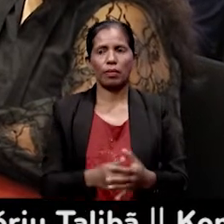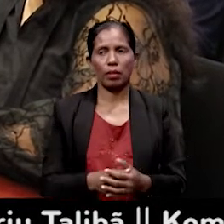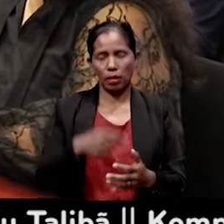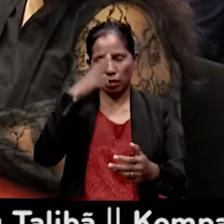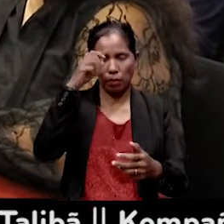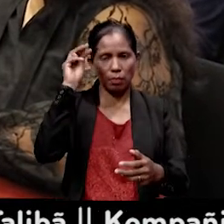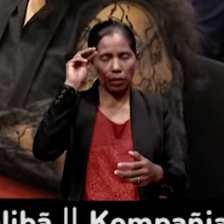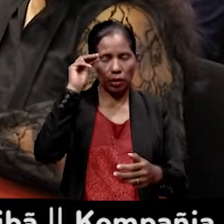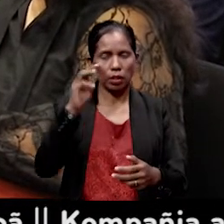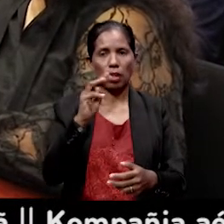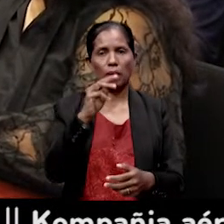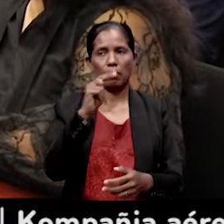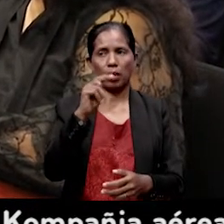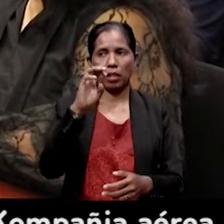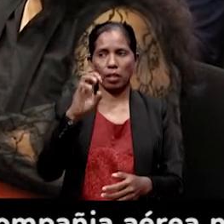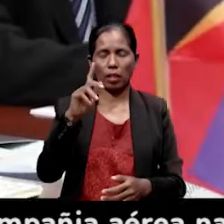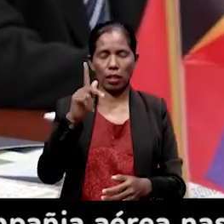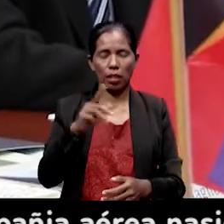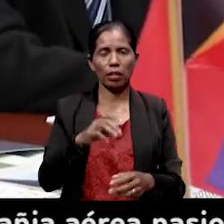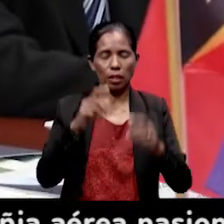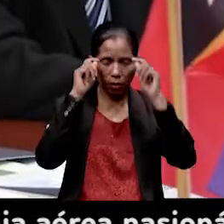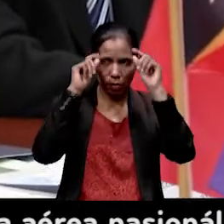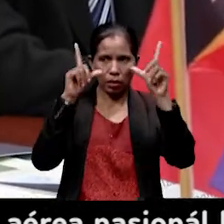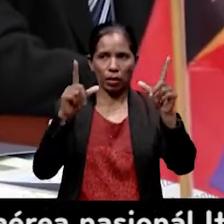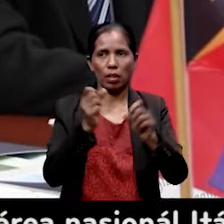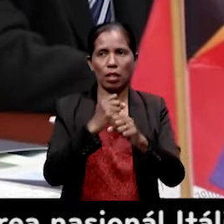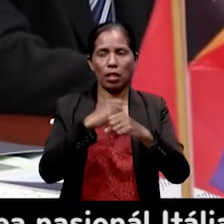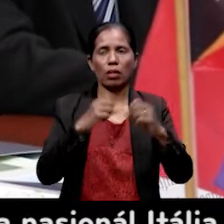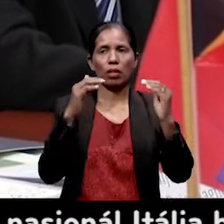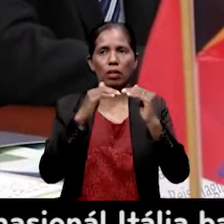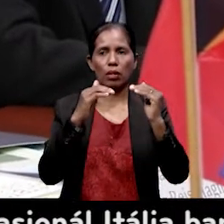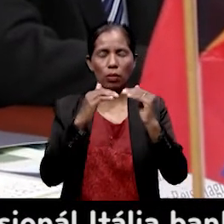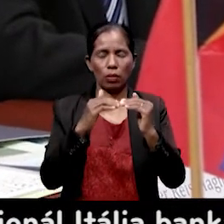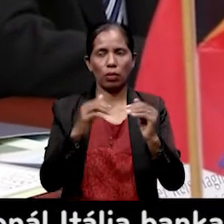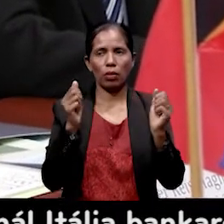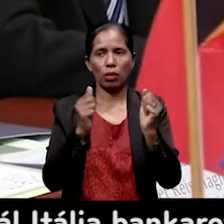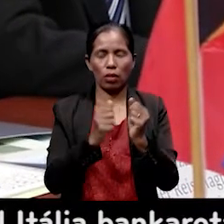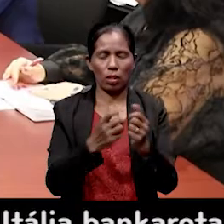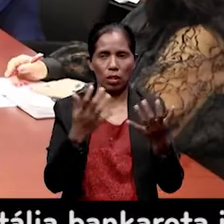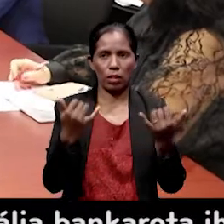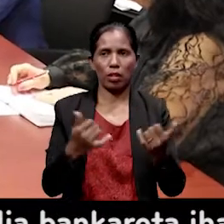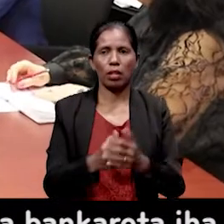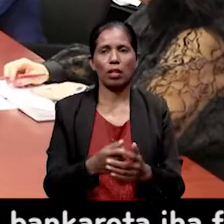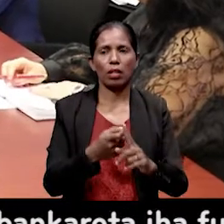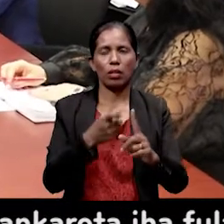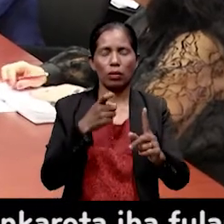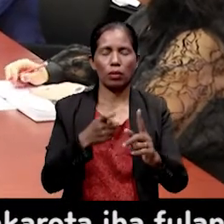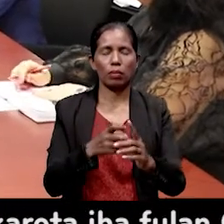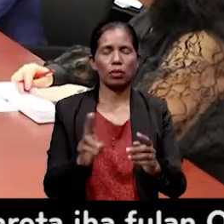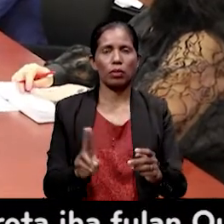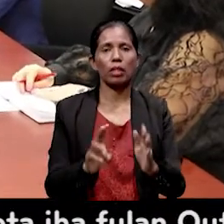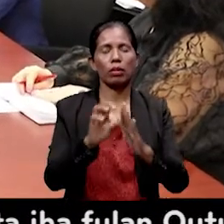ne Ministra Negócios Estrangeiros na Cooperação Timor-Leste, halau encontro bilateral foi na Laiste, o Secretário